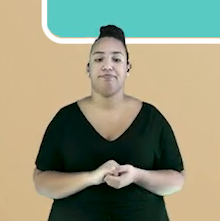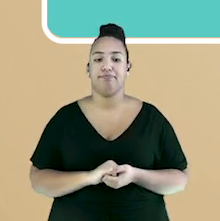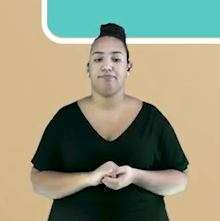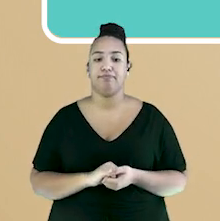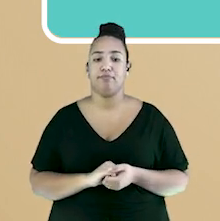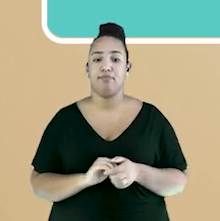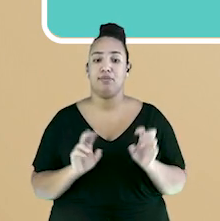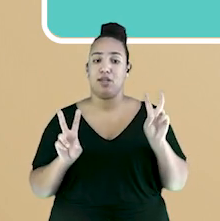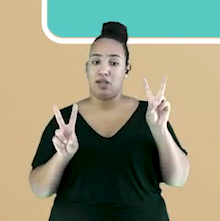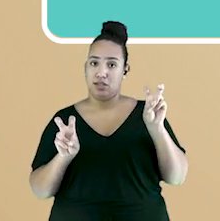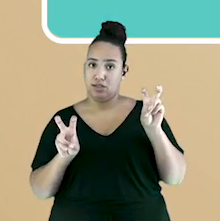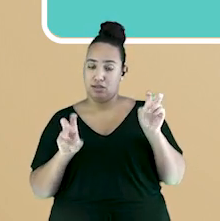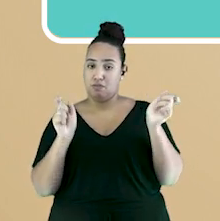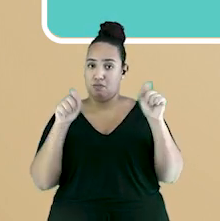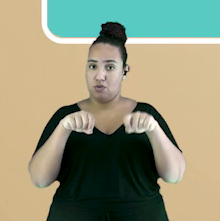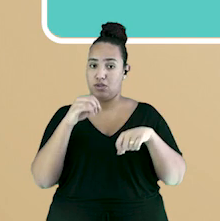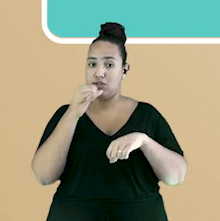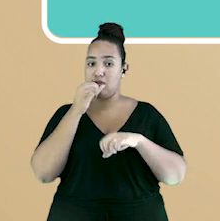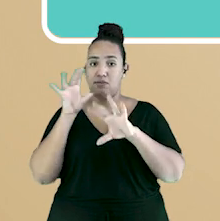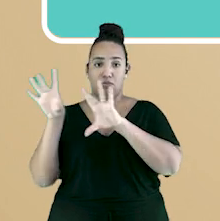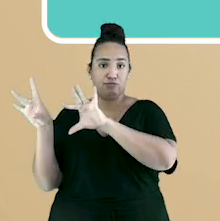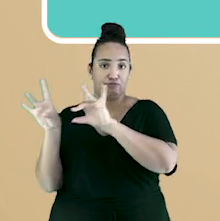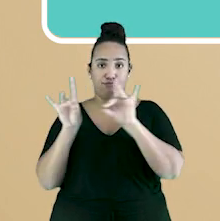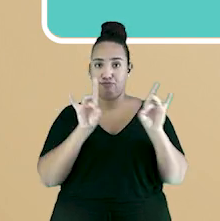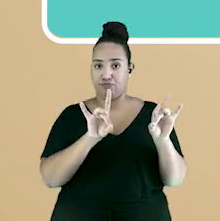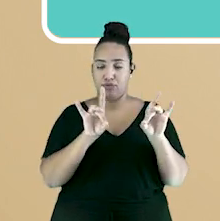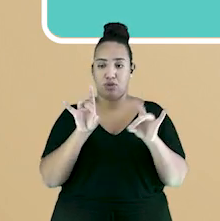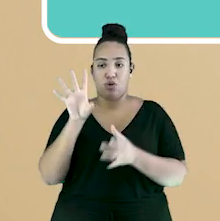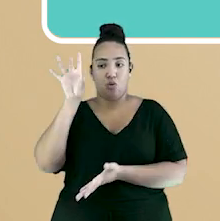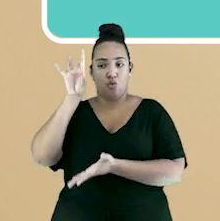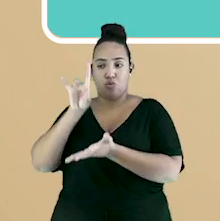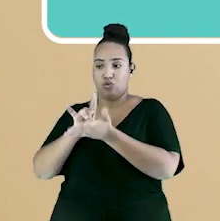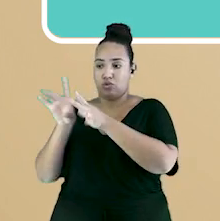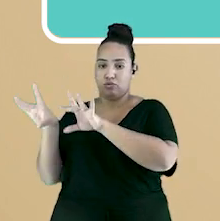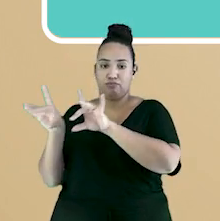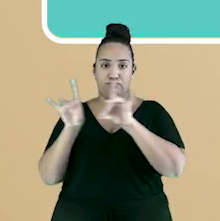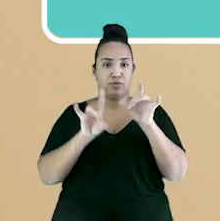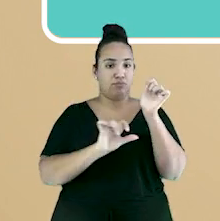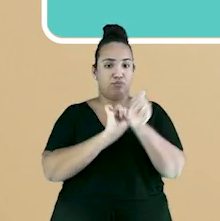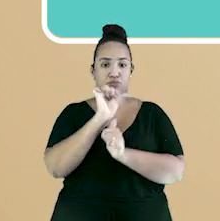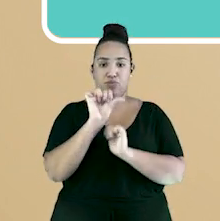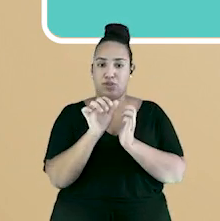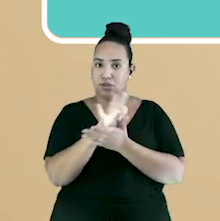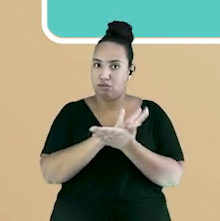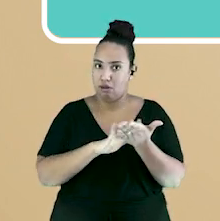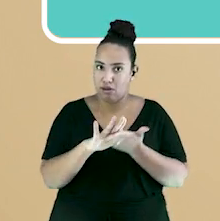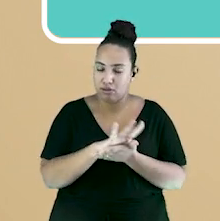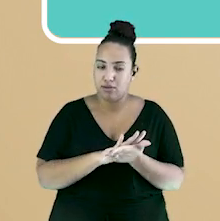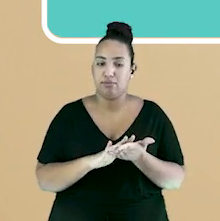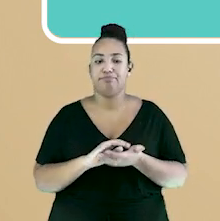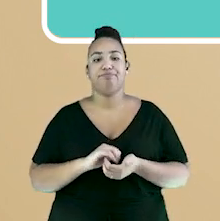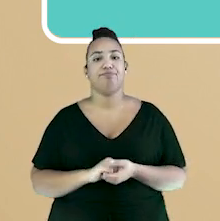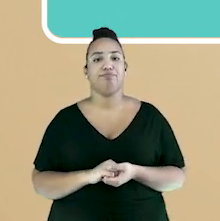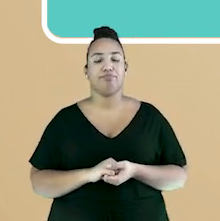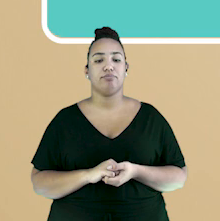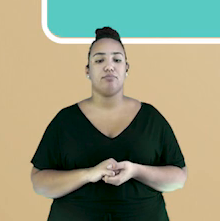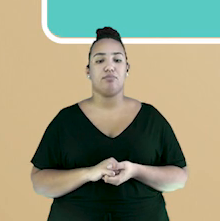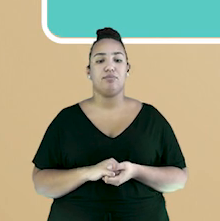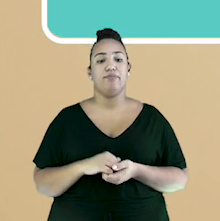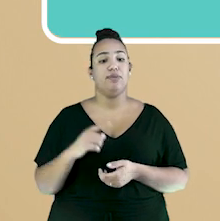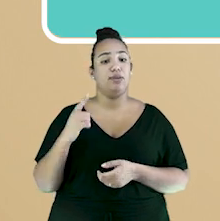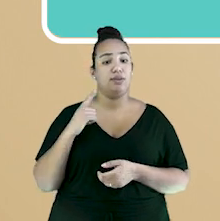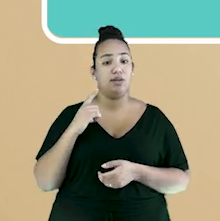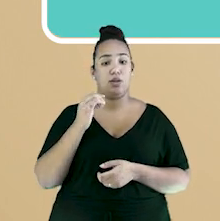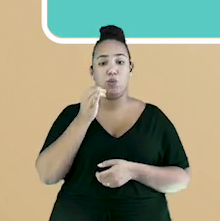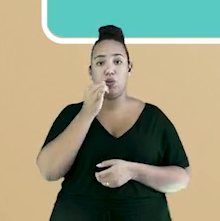A citação pode ser direta, quando copiamos o texto original sem alterá-lo, mantendo a sua integridade. Geralmente conta